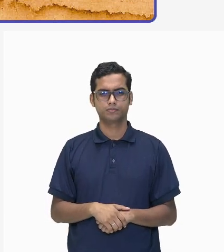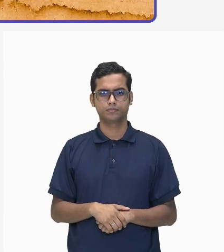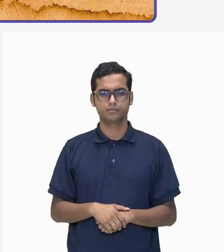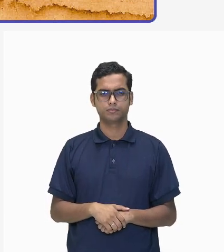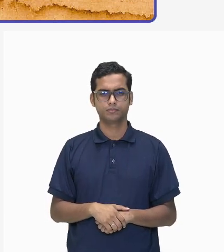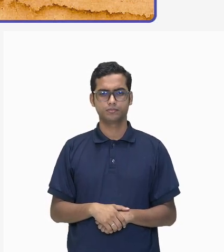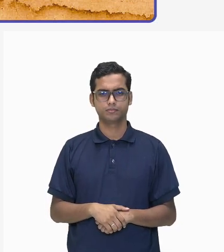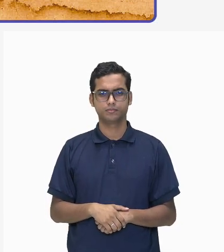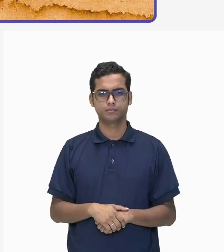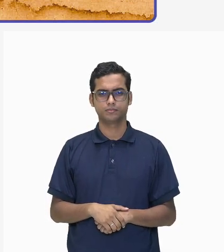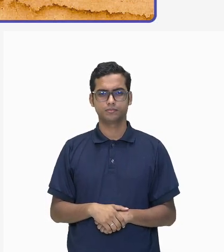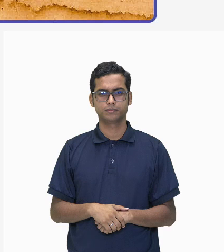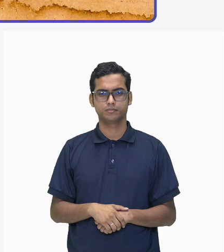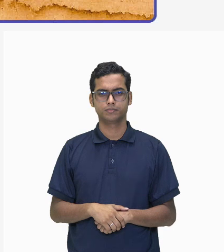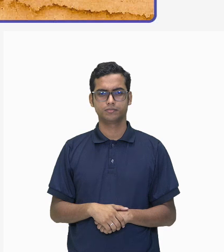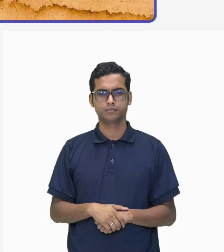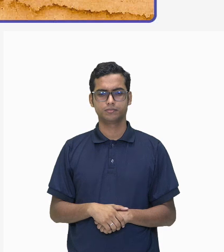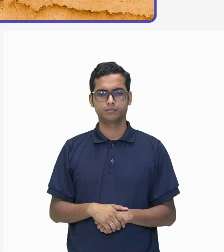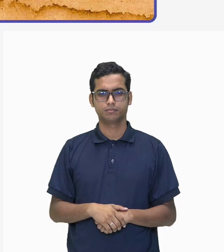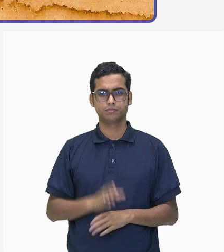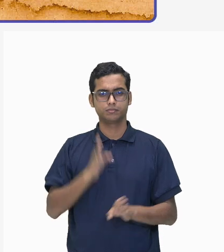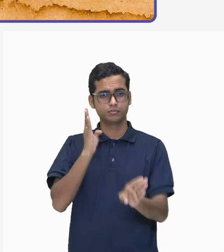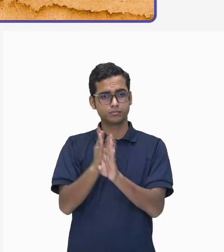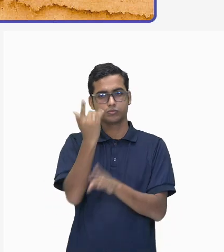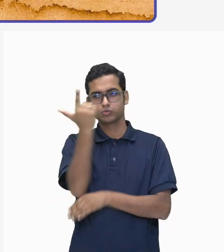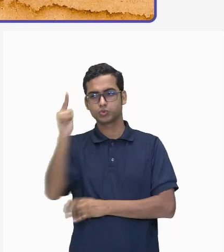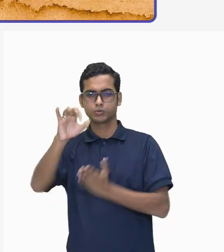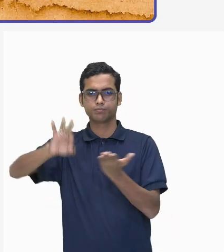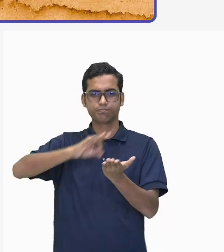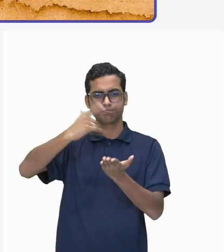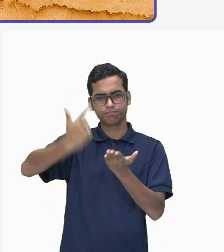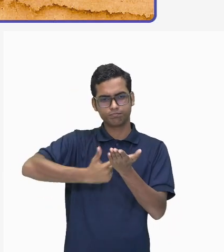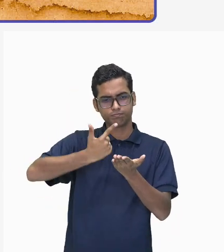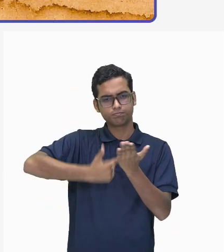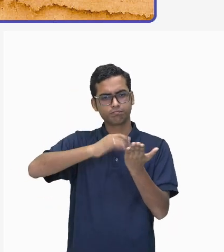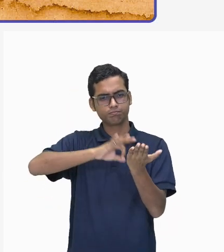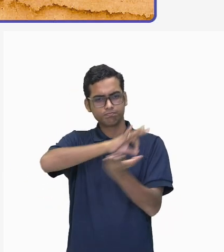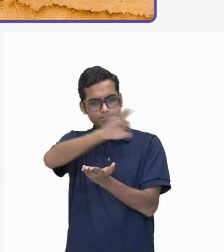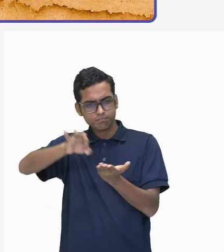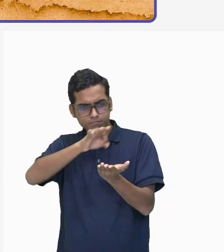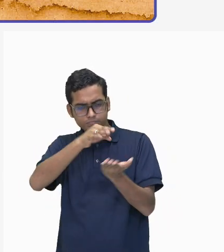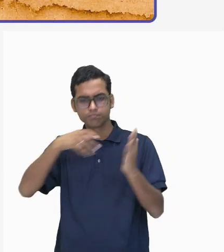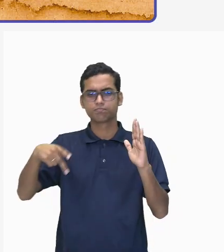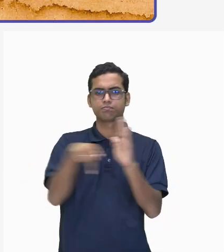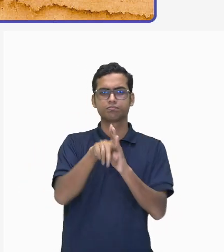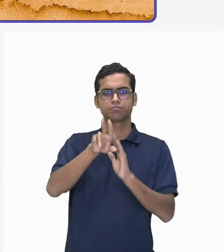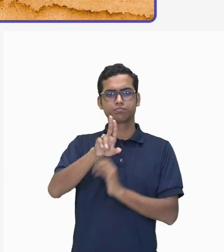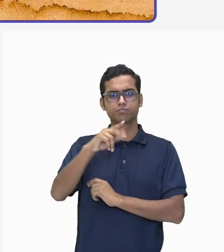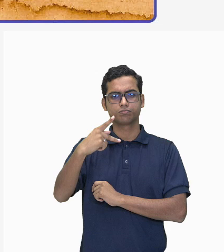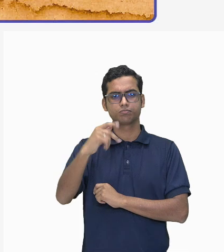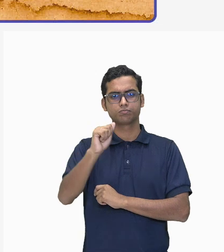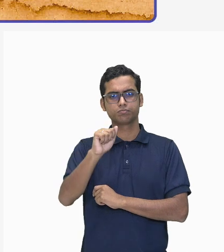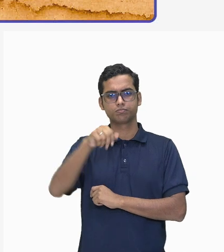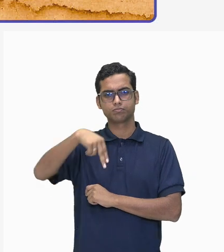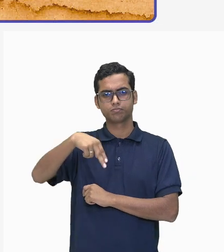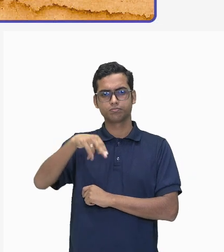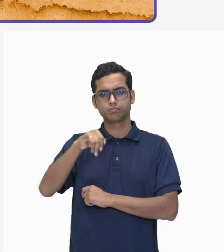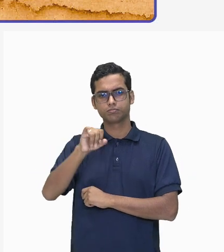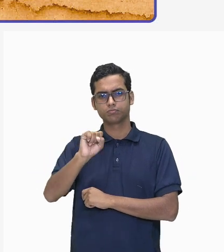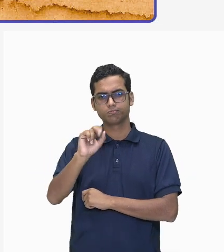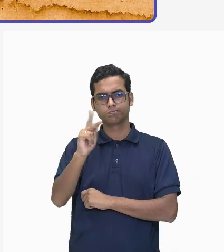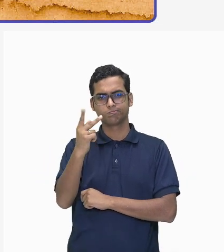Desta obra se originaram outras escrituras sagradas, como Upanishads e Bhagavad Gita.